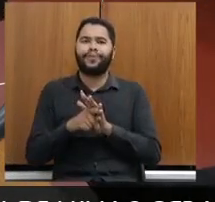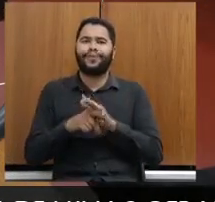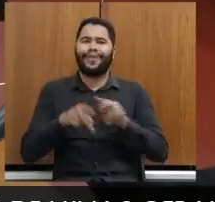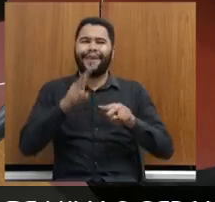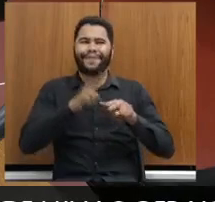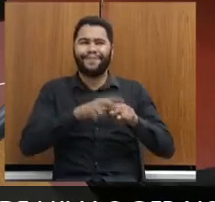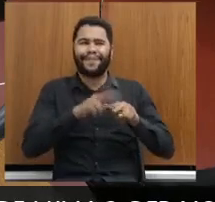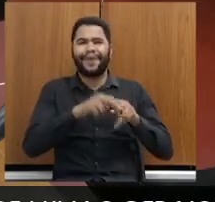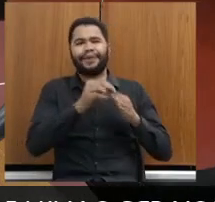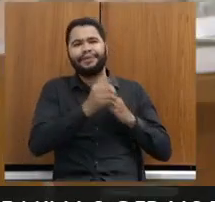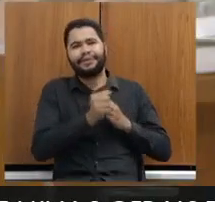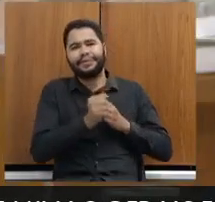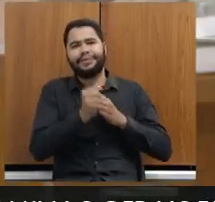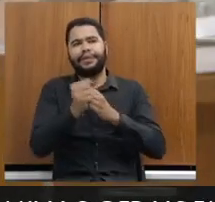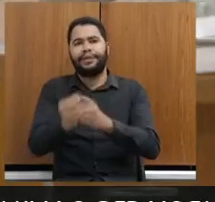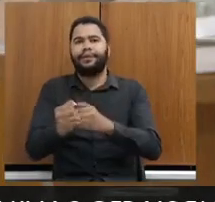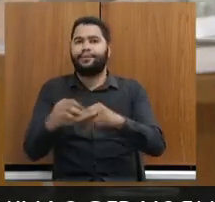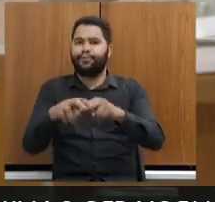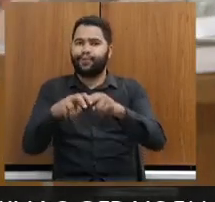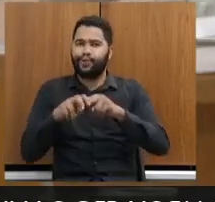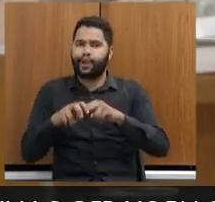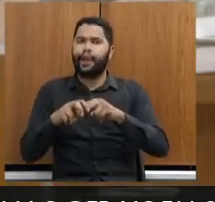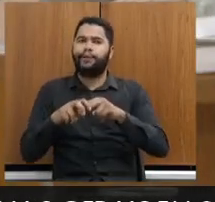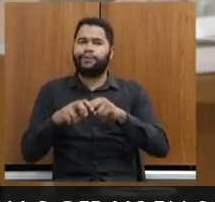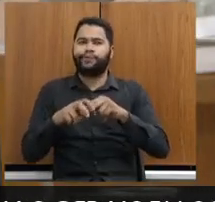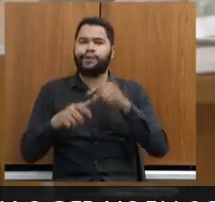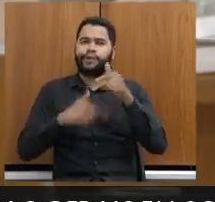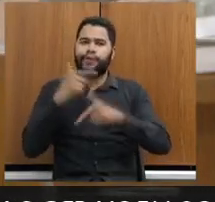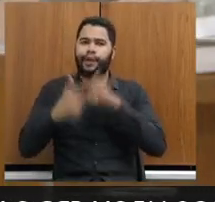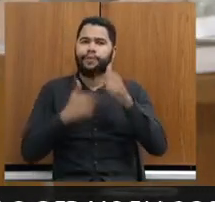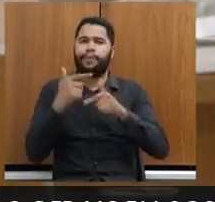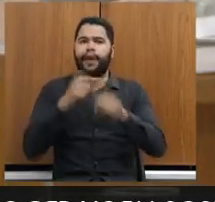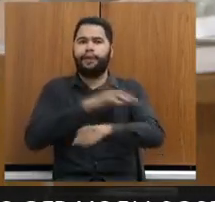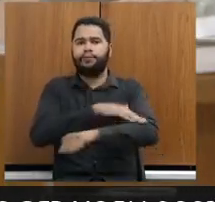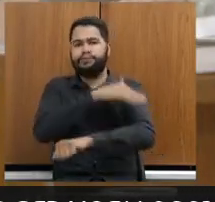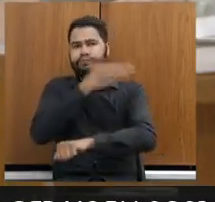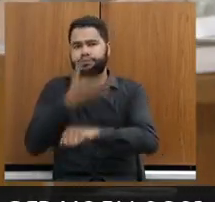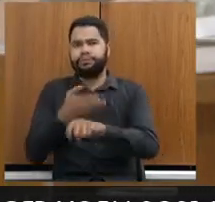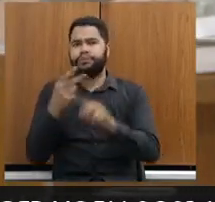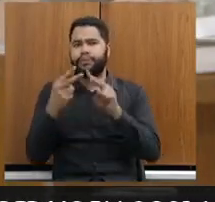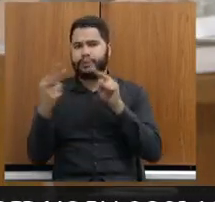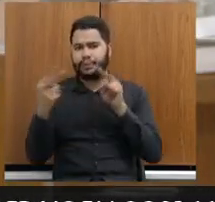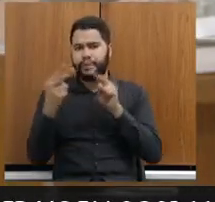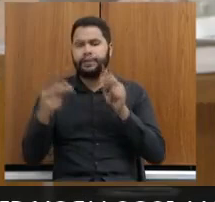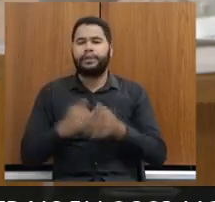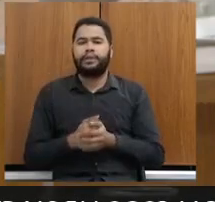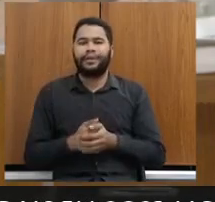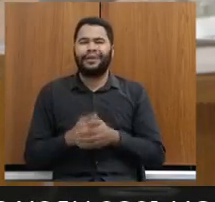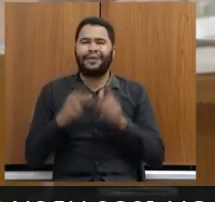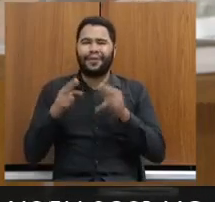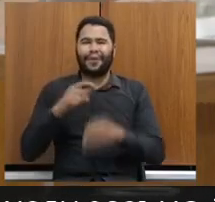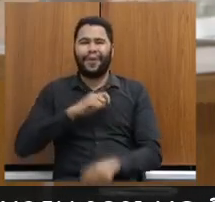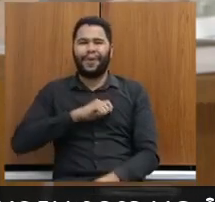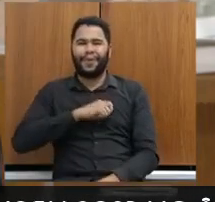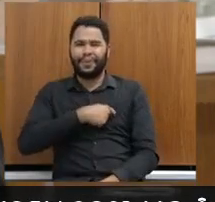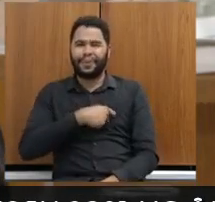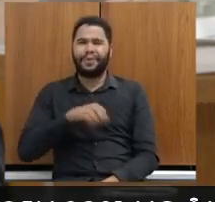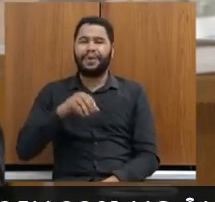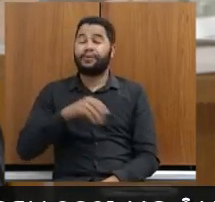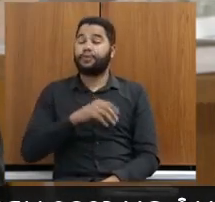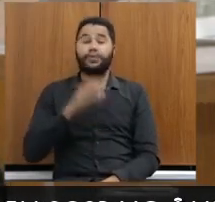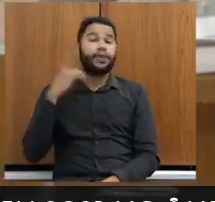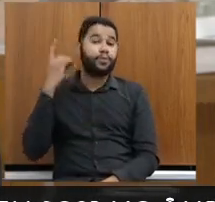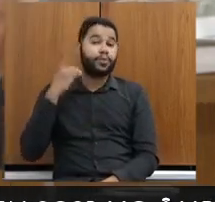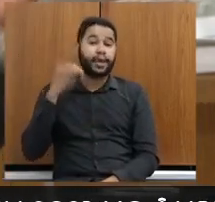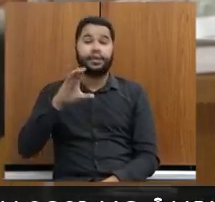com relação esse plantão digital eu ouvi aqui a deputada selisio falou é nós precisamos